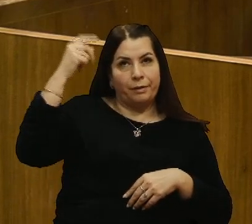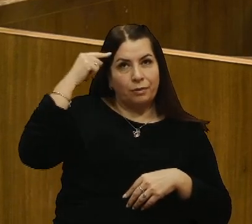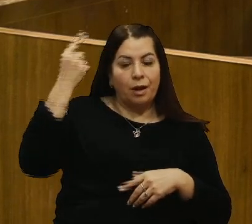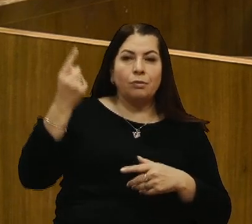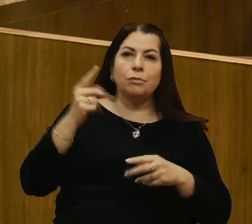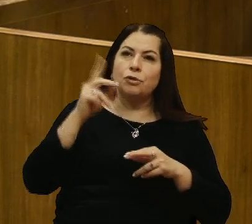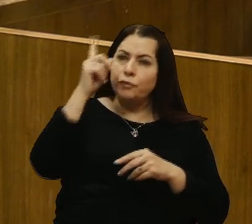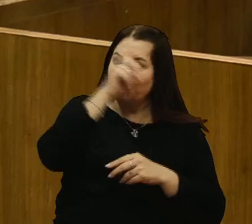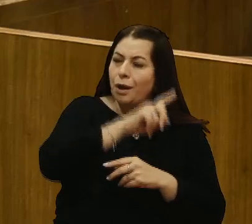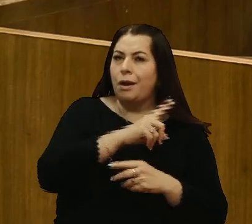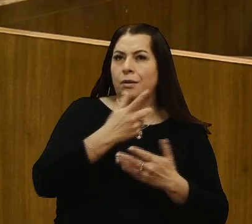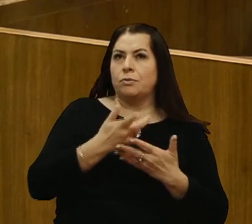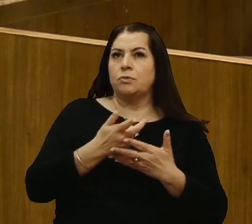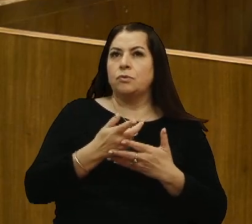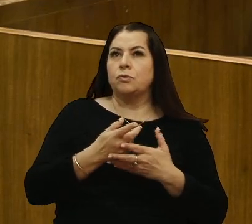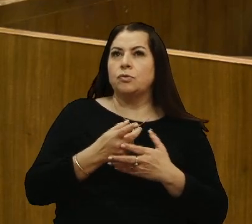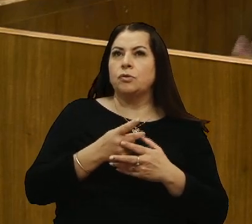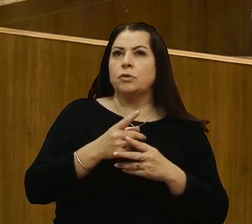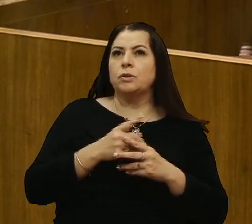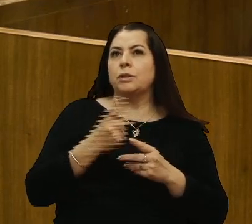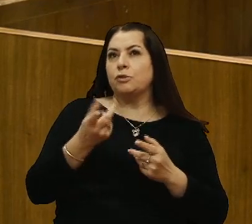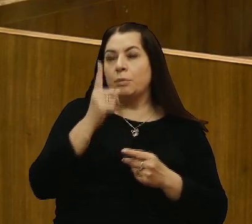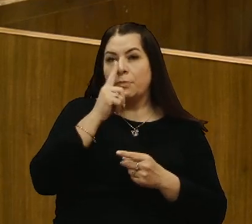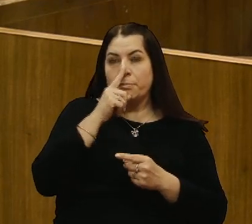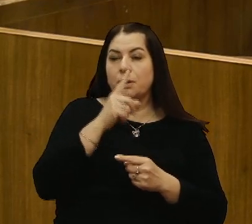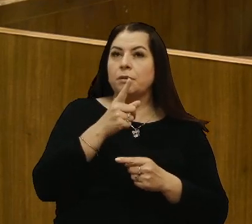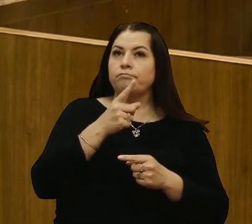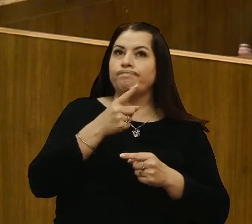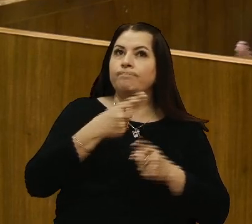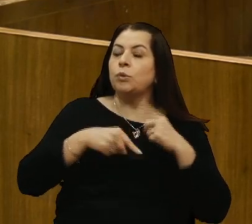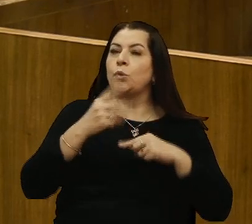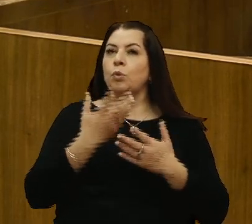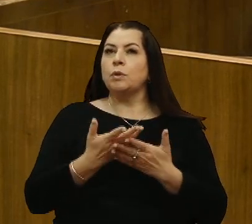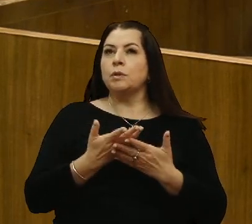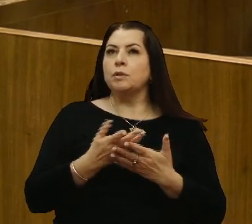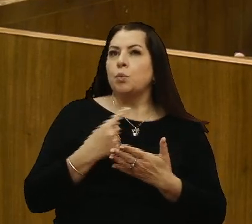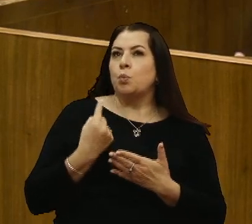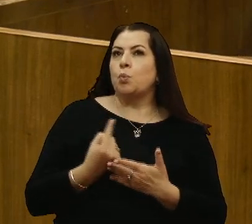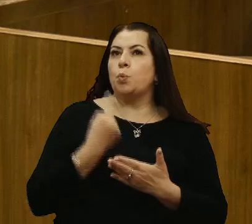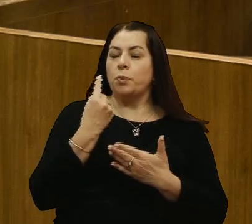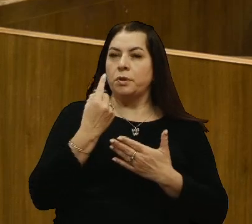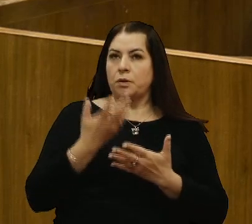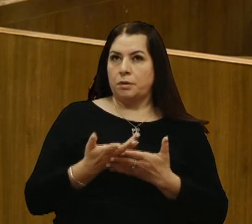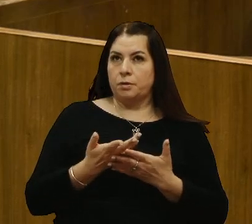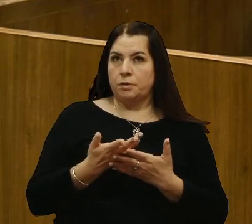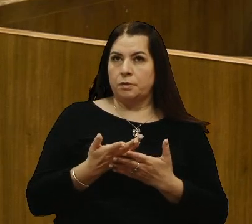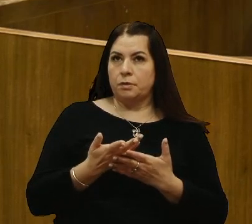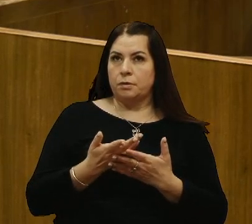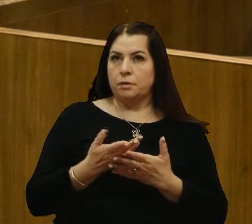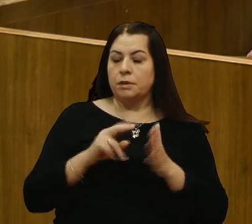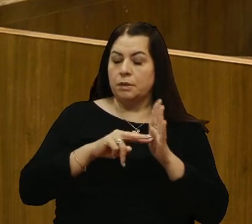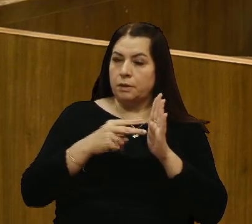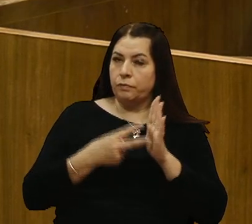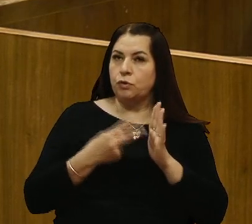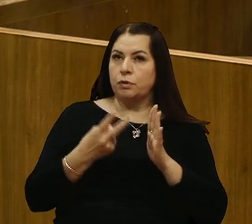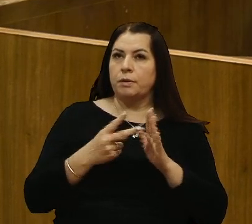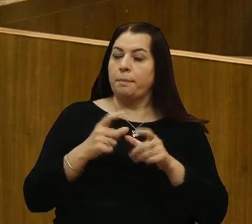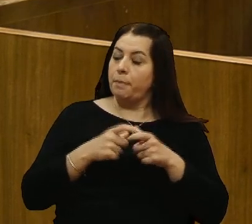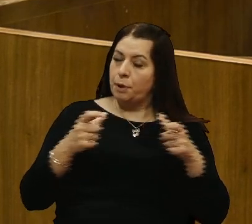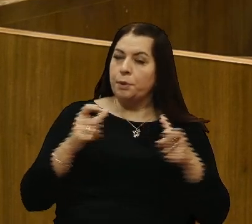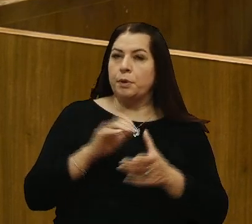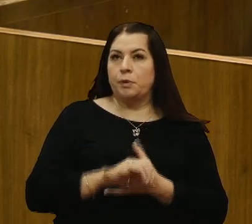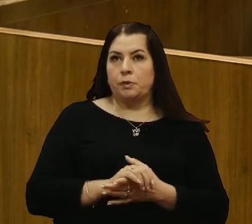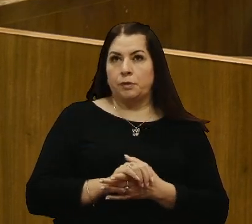as dificuldades de uma maternidade tornam-se únicas e significativamente